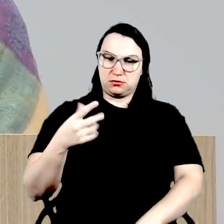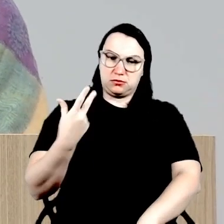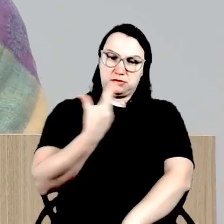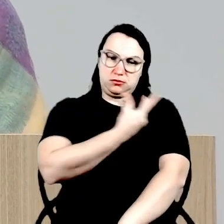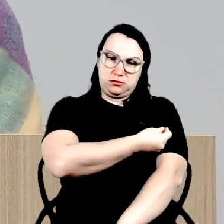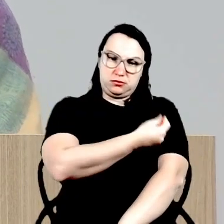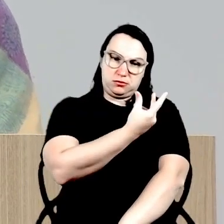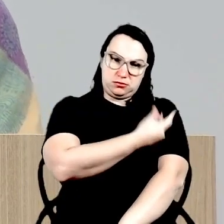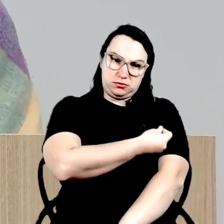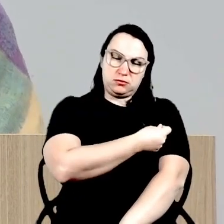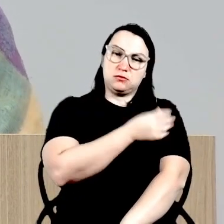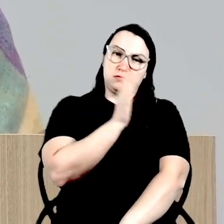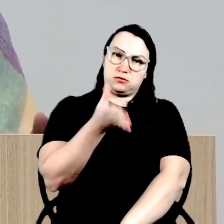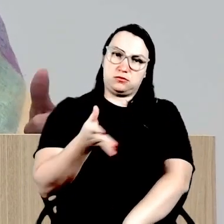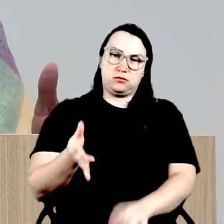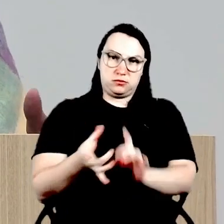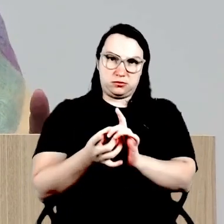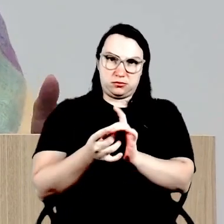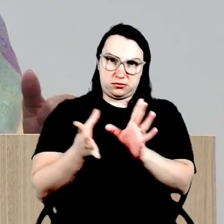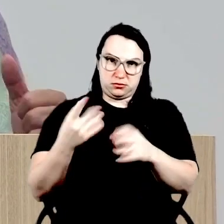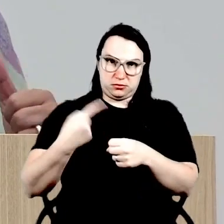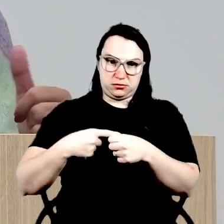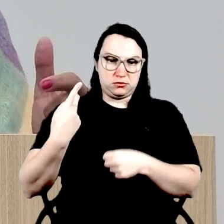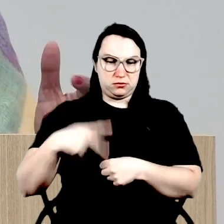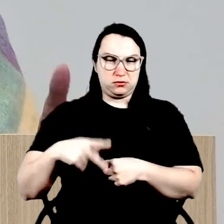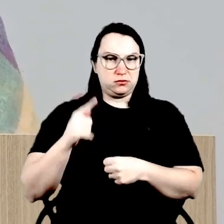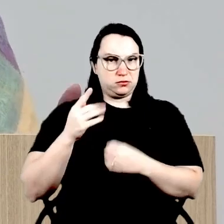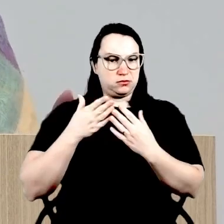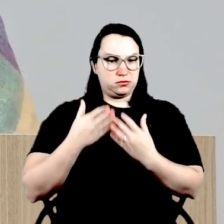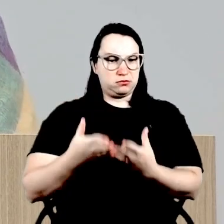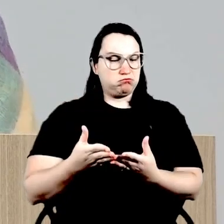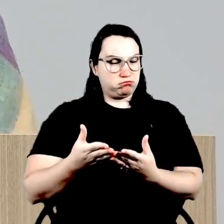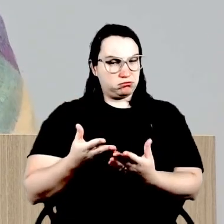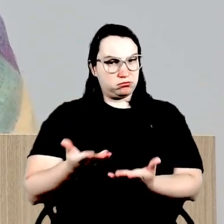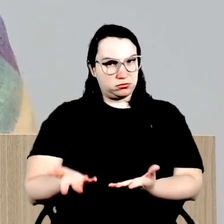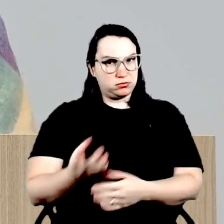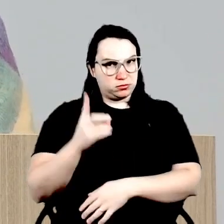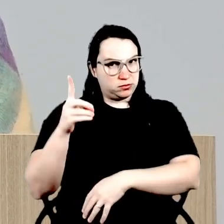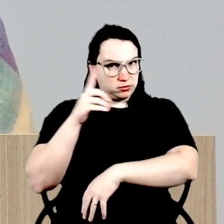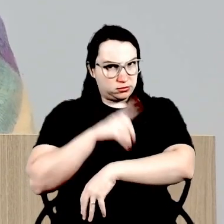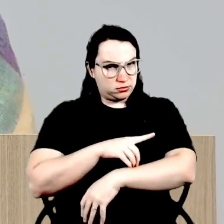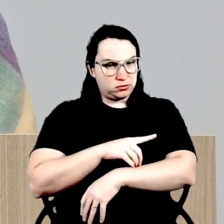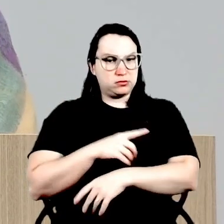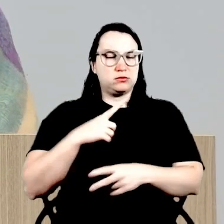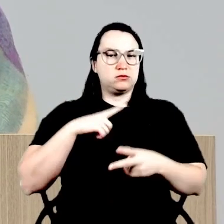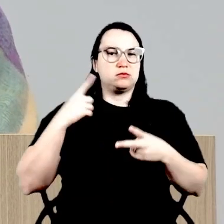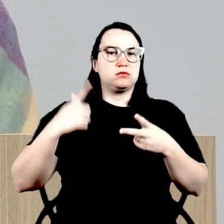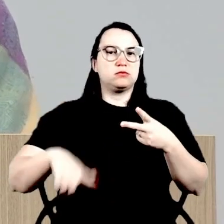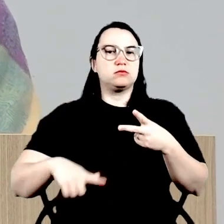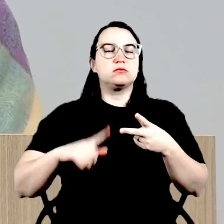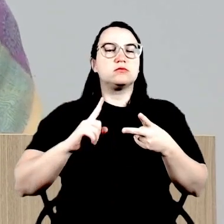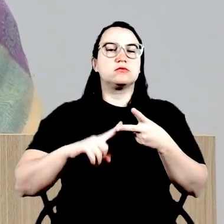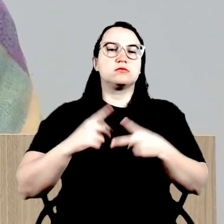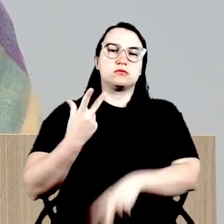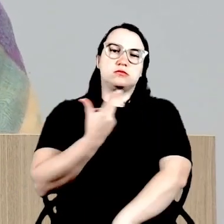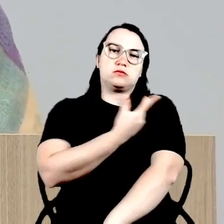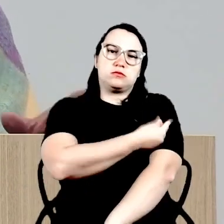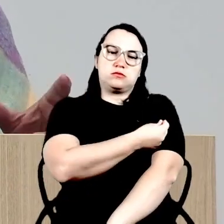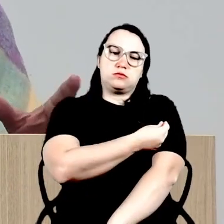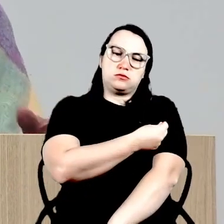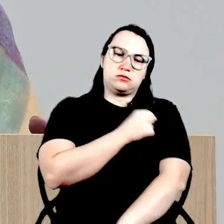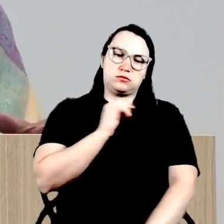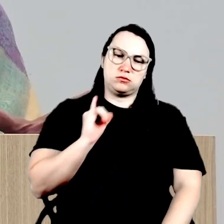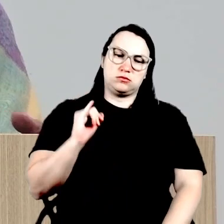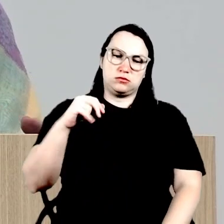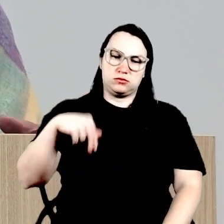disponível no nosso município. Então, procure. Além da dengue, também temos aí a vacinação da influenza. Nós sabemos